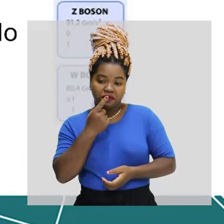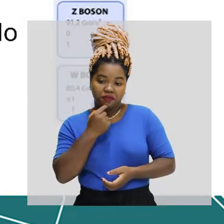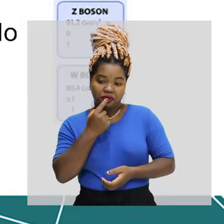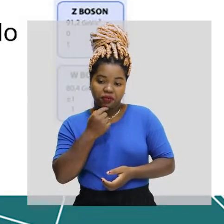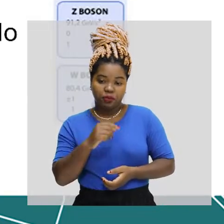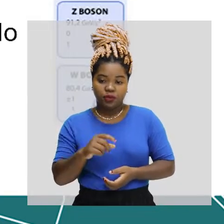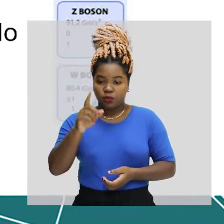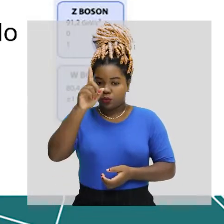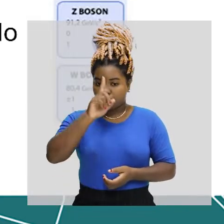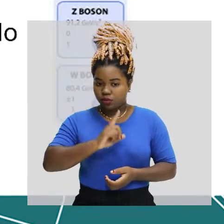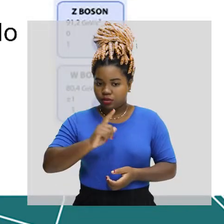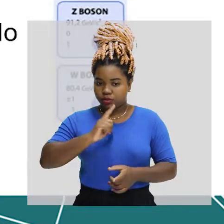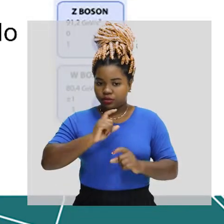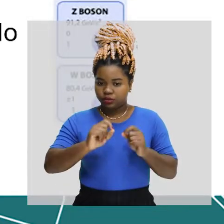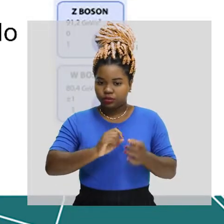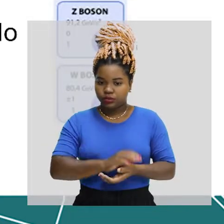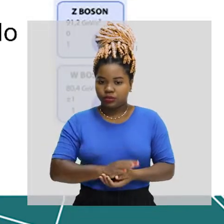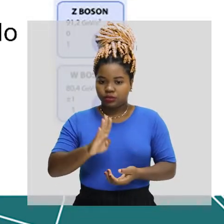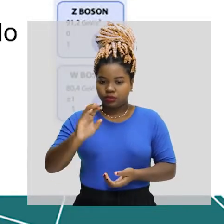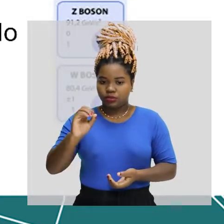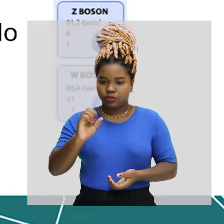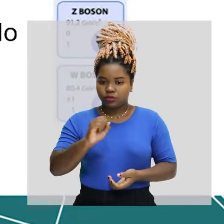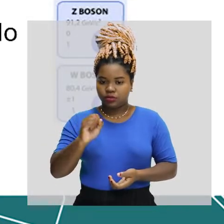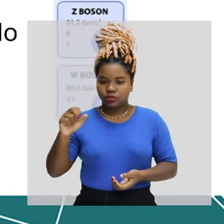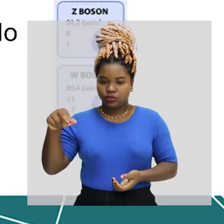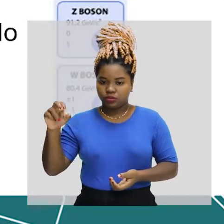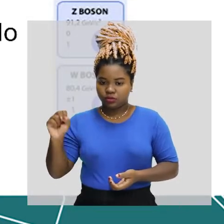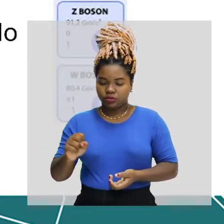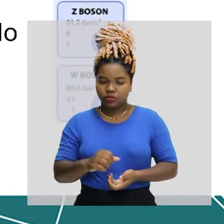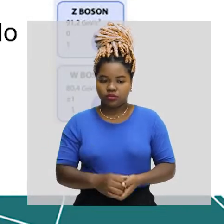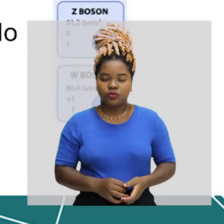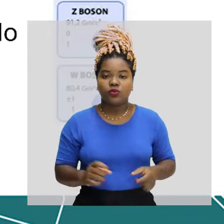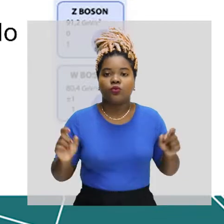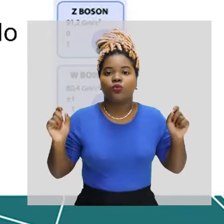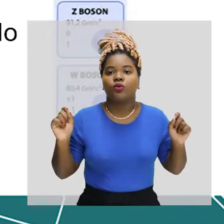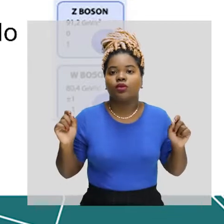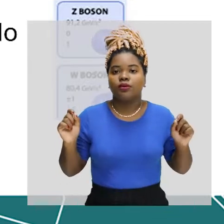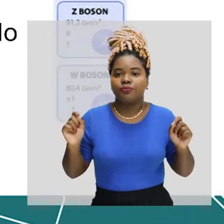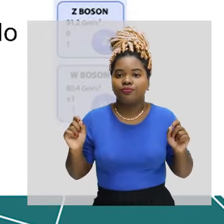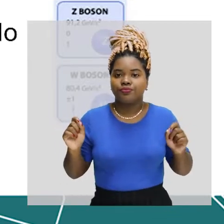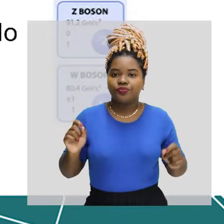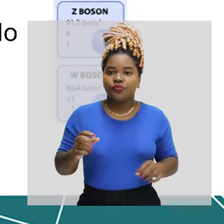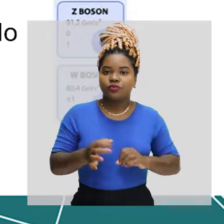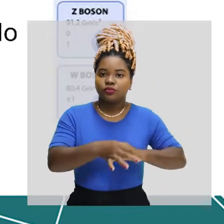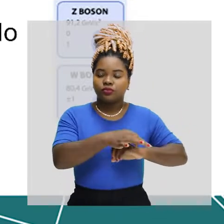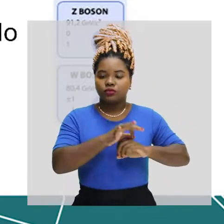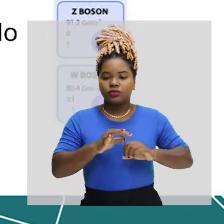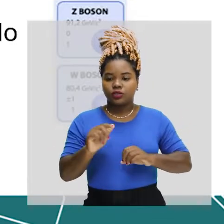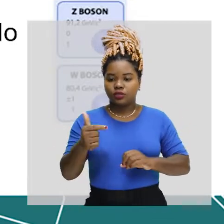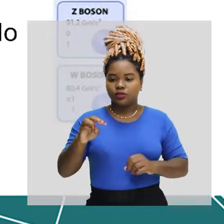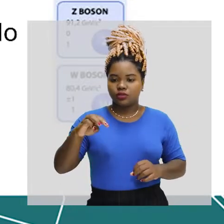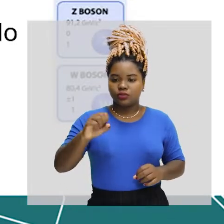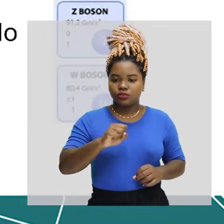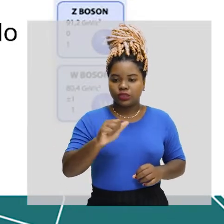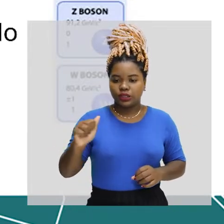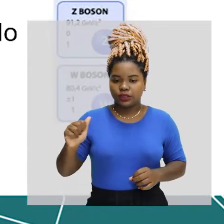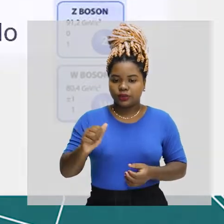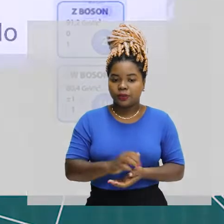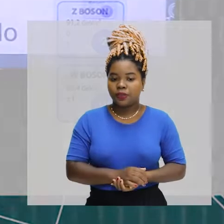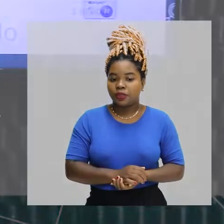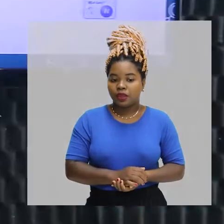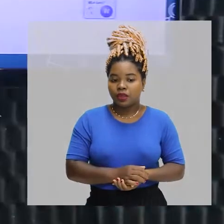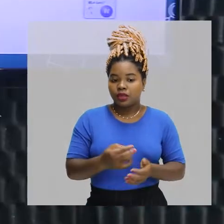temos os bósons, tá ok? Que são as partículas sem massas, responsáveis